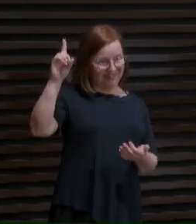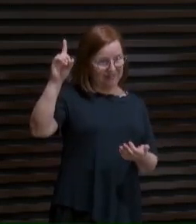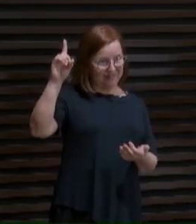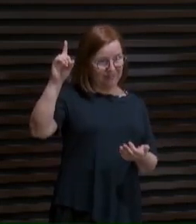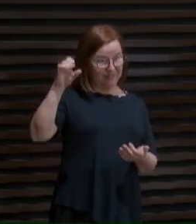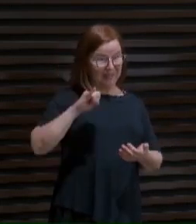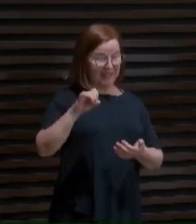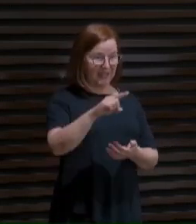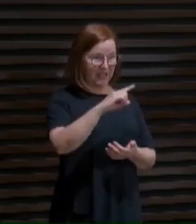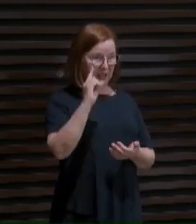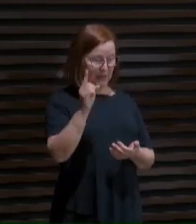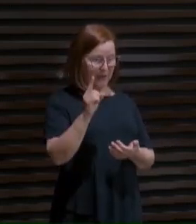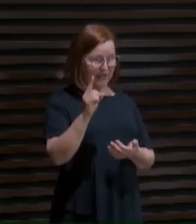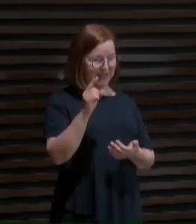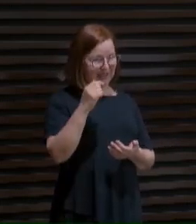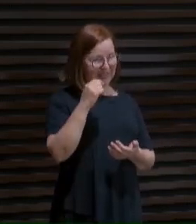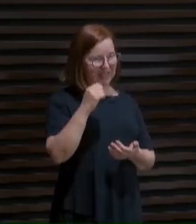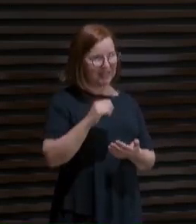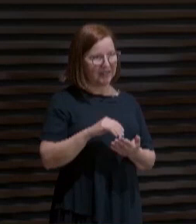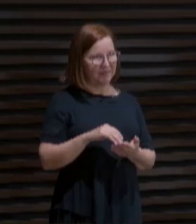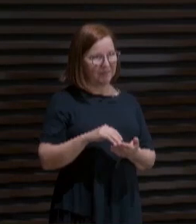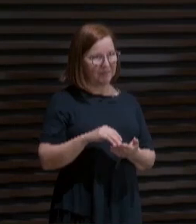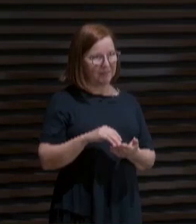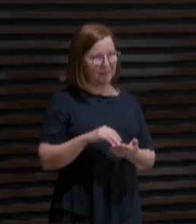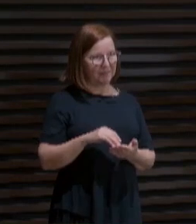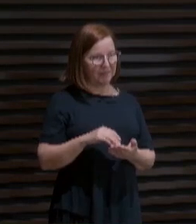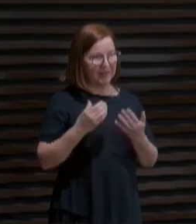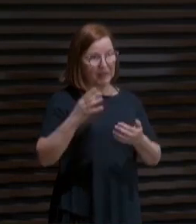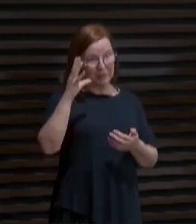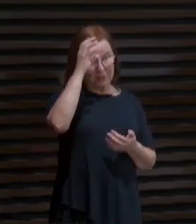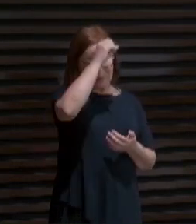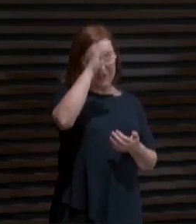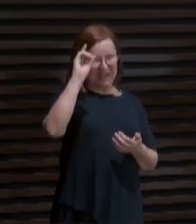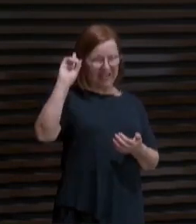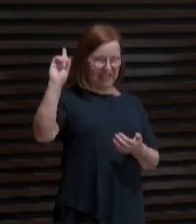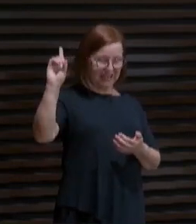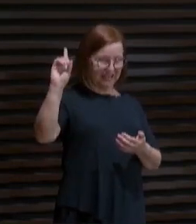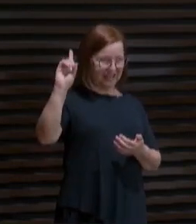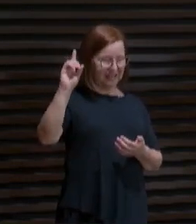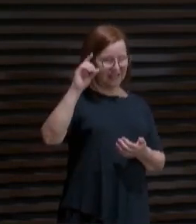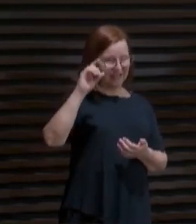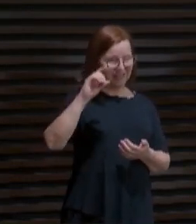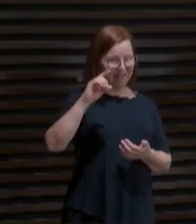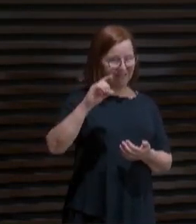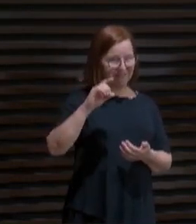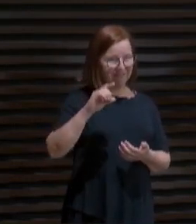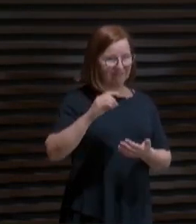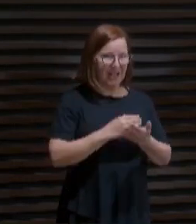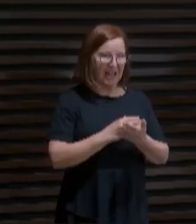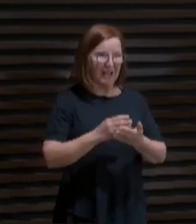Se nós tirarmos Deus do contexto, nós vamos entrar numa dúvida